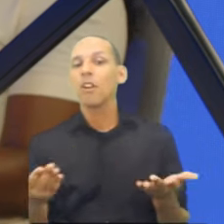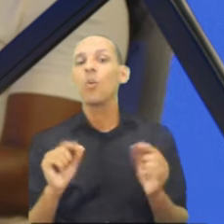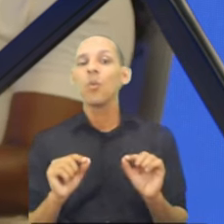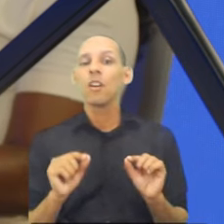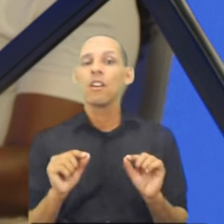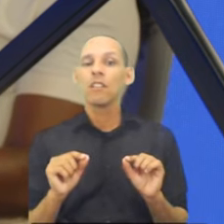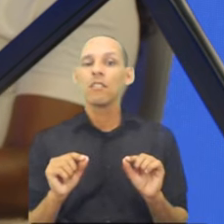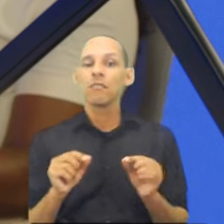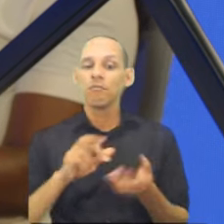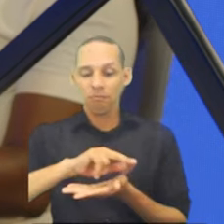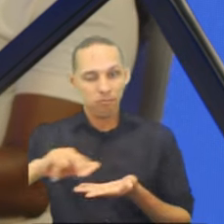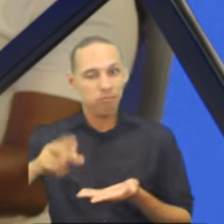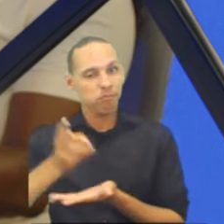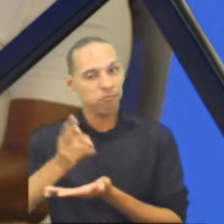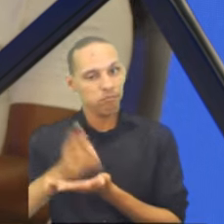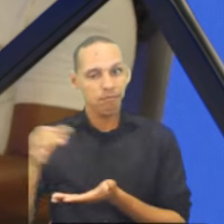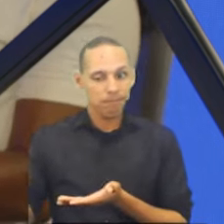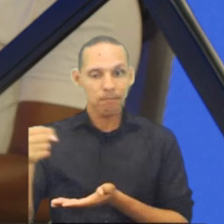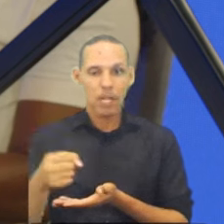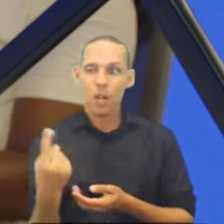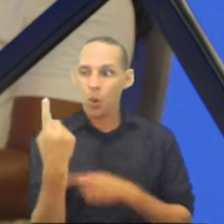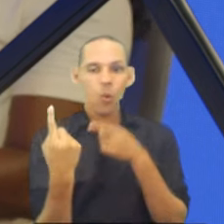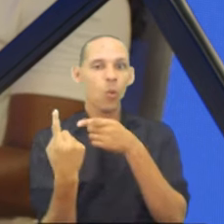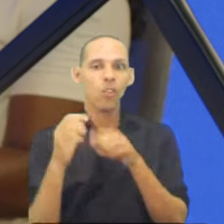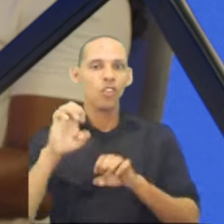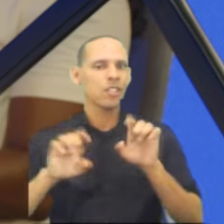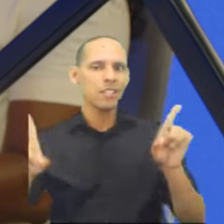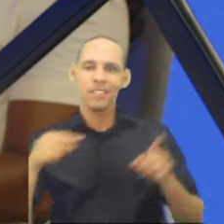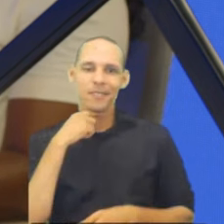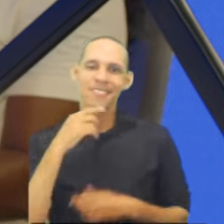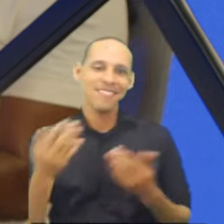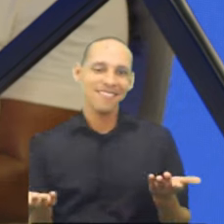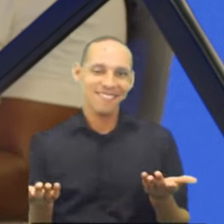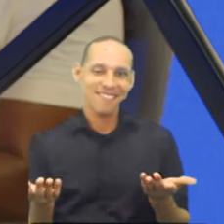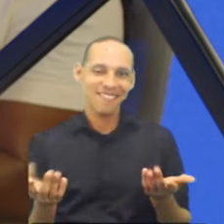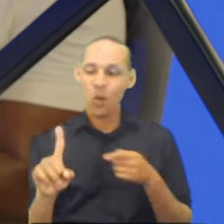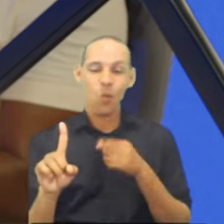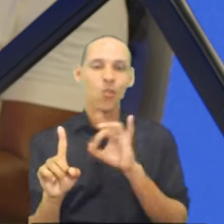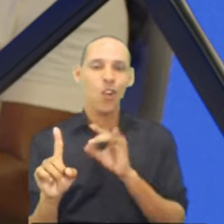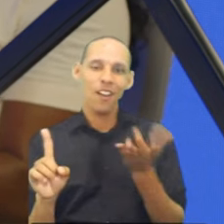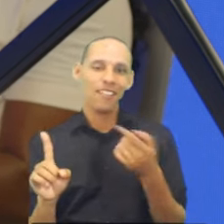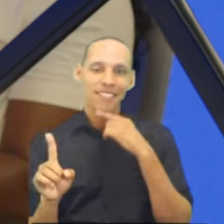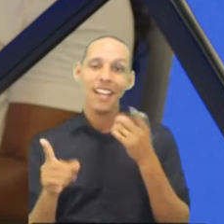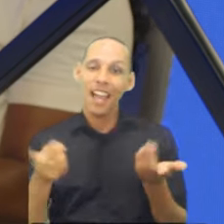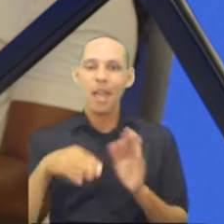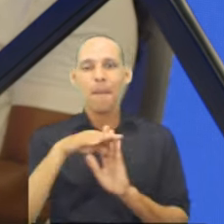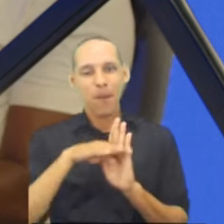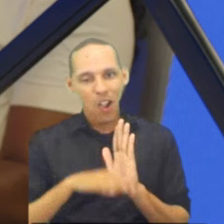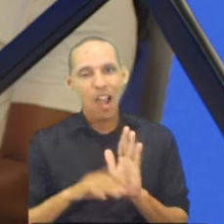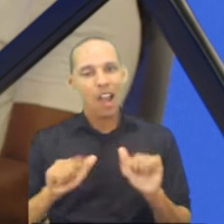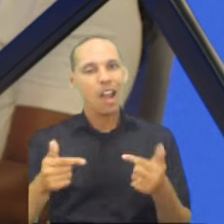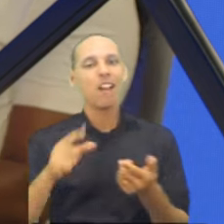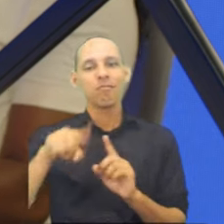em trazer ter diversidade porque um um um não entra na estatística gente um não entra então geralmente você tem ali um programa de